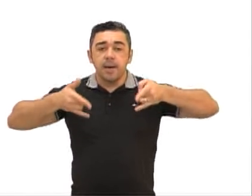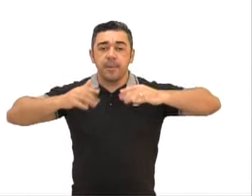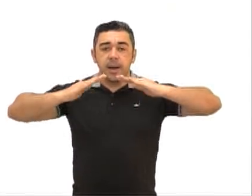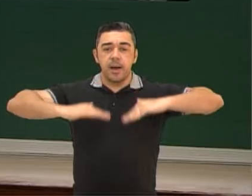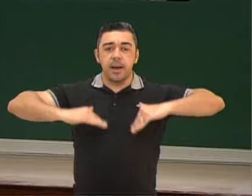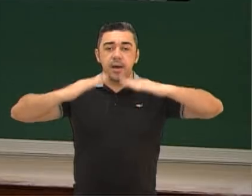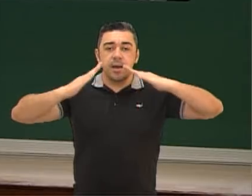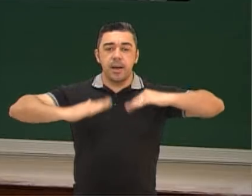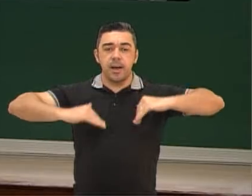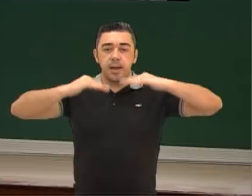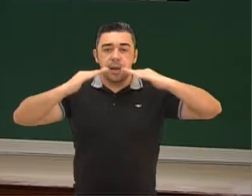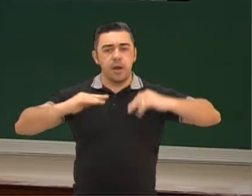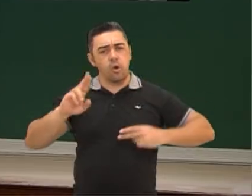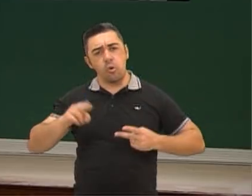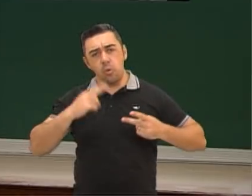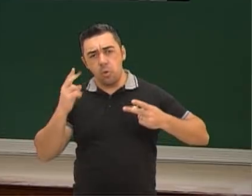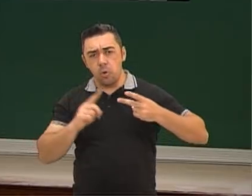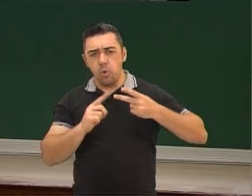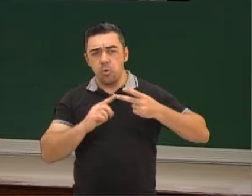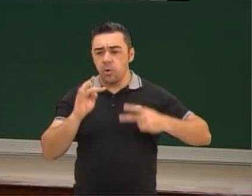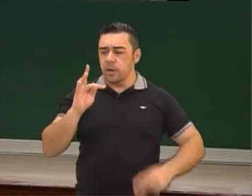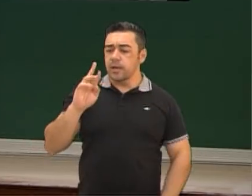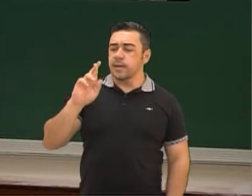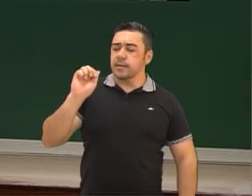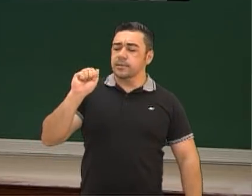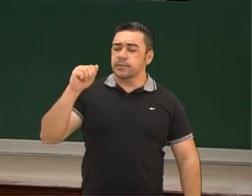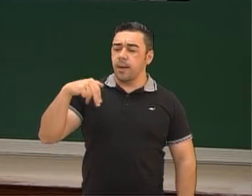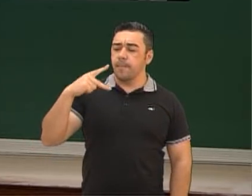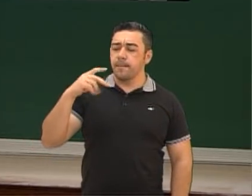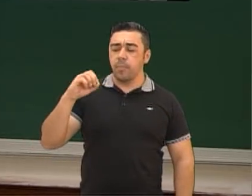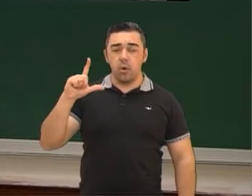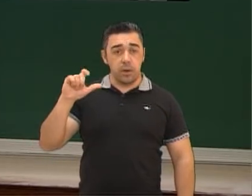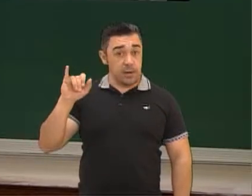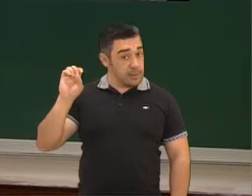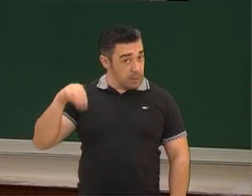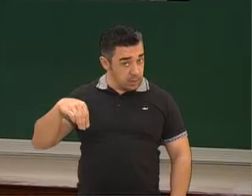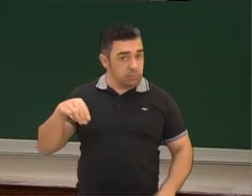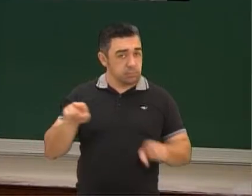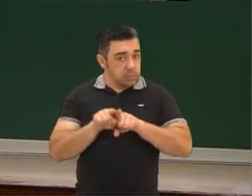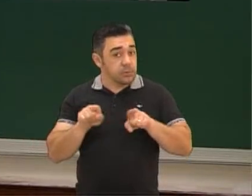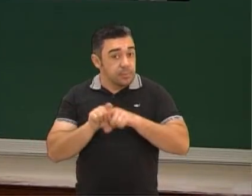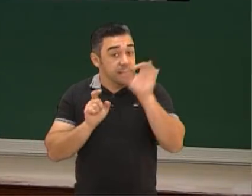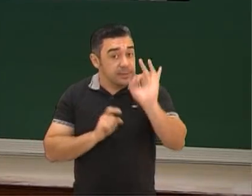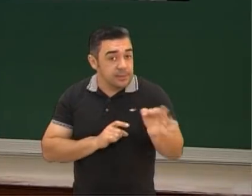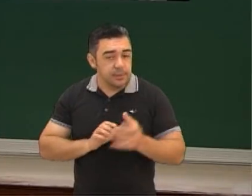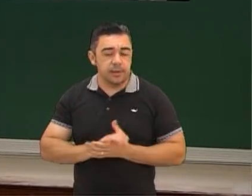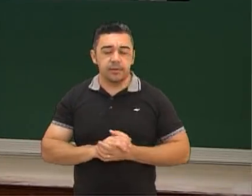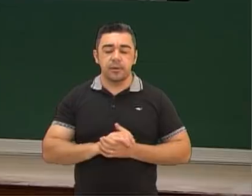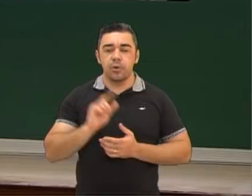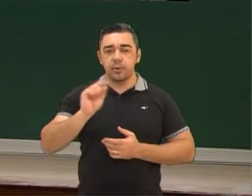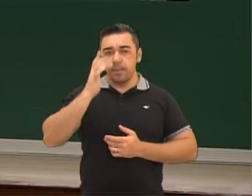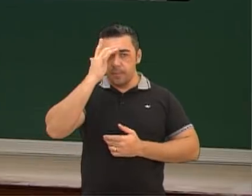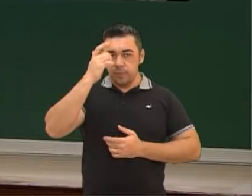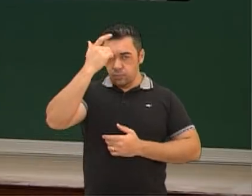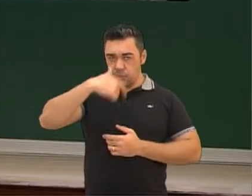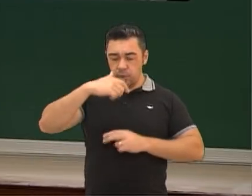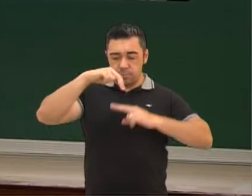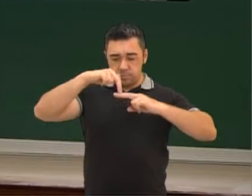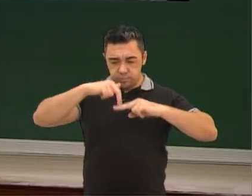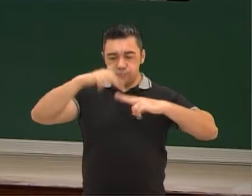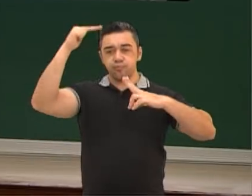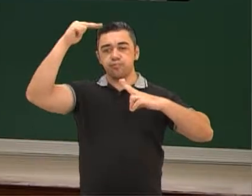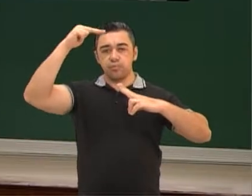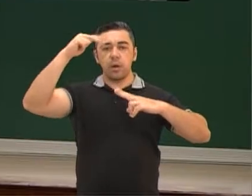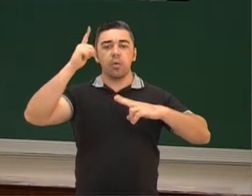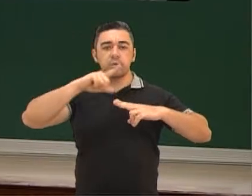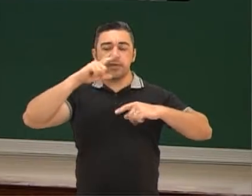elástica ou trampolim, se você colocou, também está correto, para os acrobatas dar impulso nos saltos e